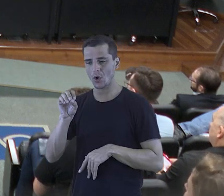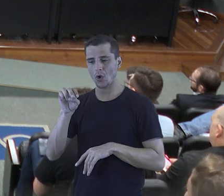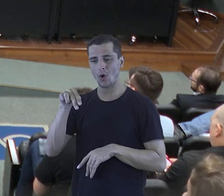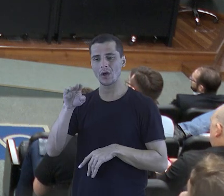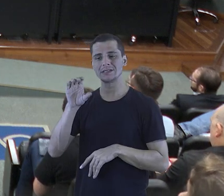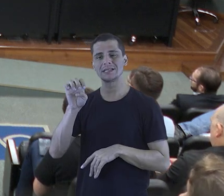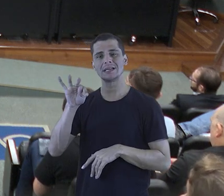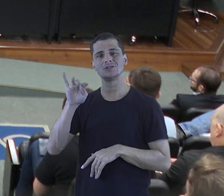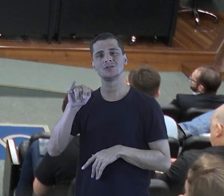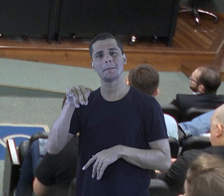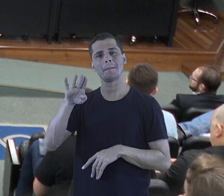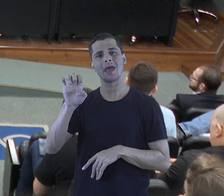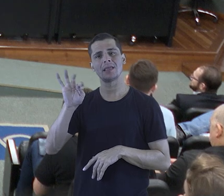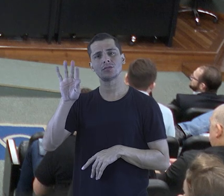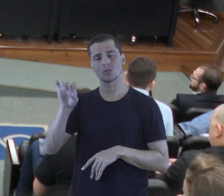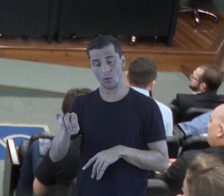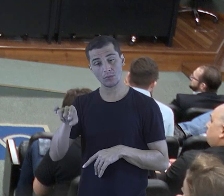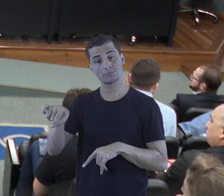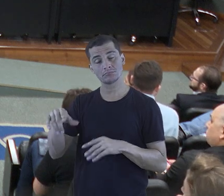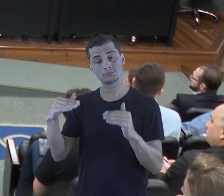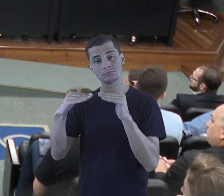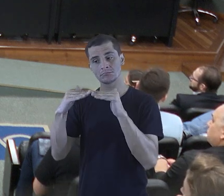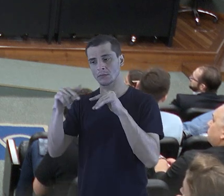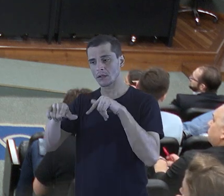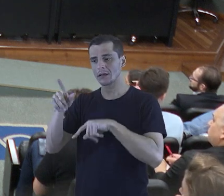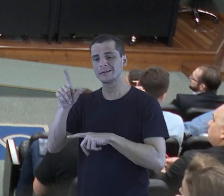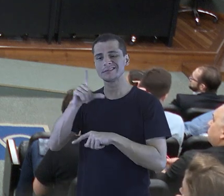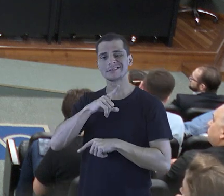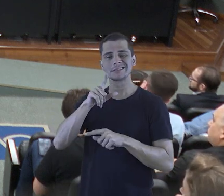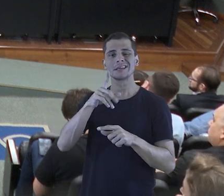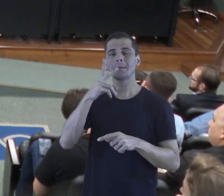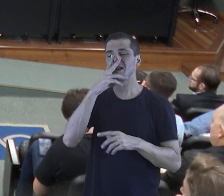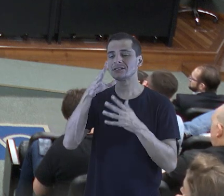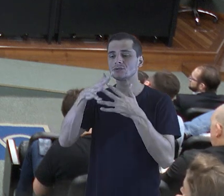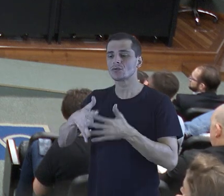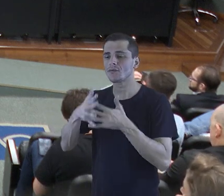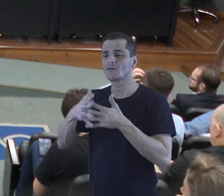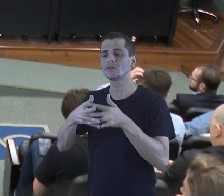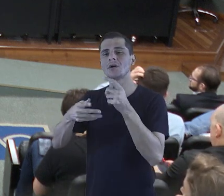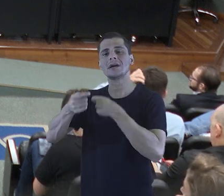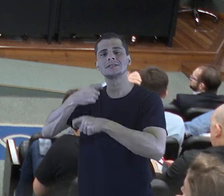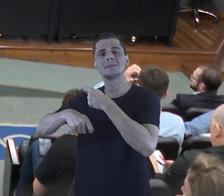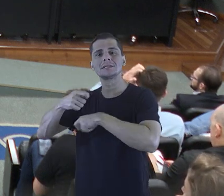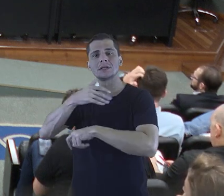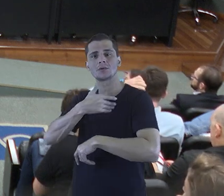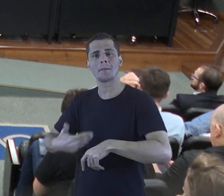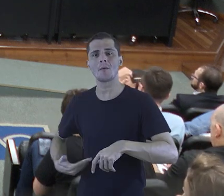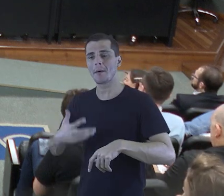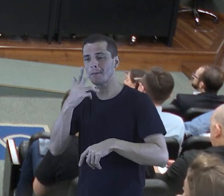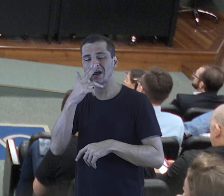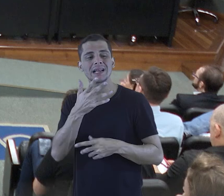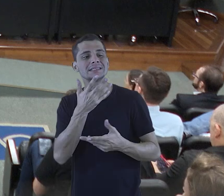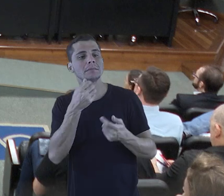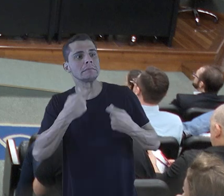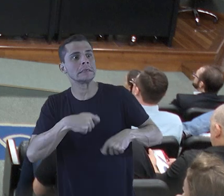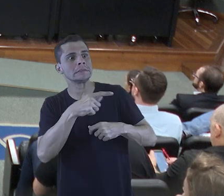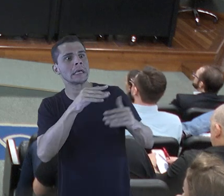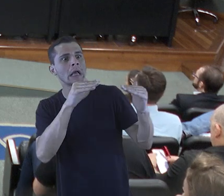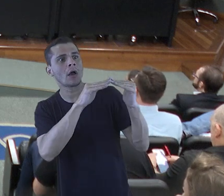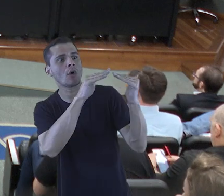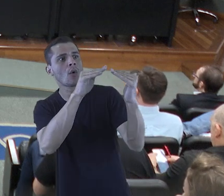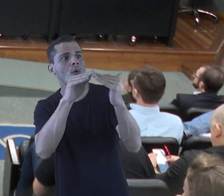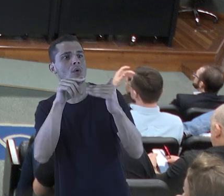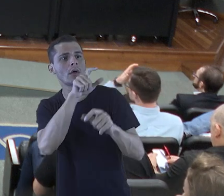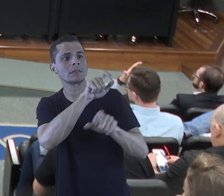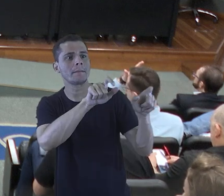grande na administração pública achando que a gente tem que pegar consentimento para tudo. Vocês não precisam do consentimento. Botem essa base legal lá no final.